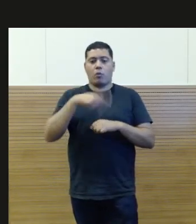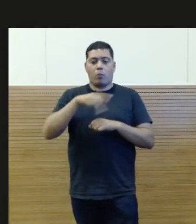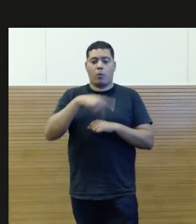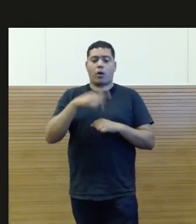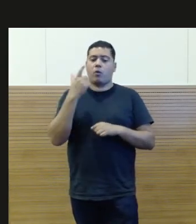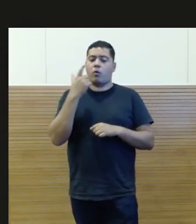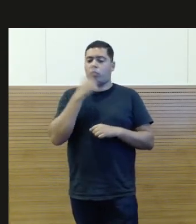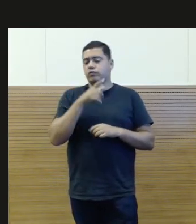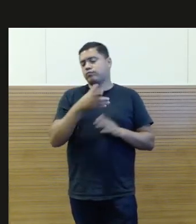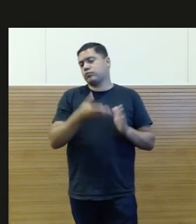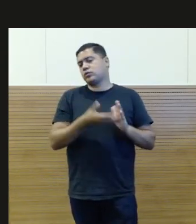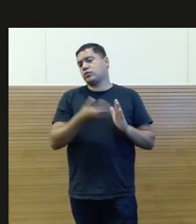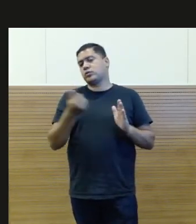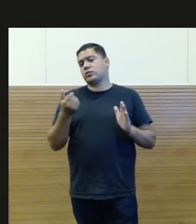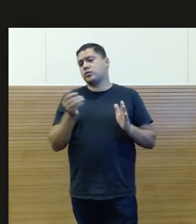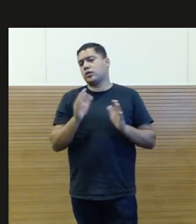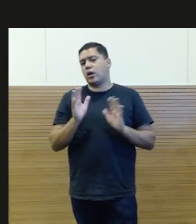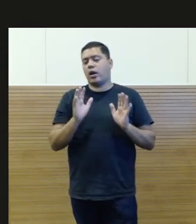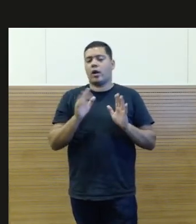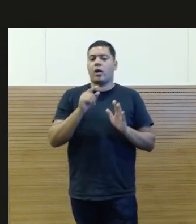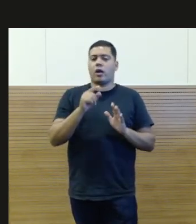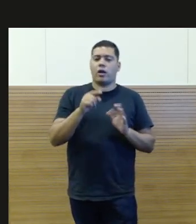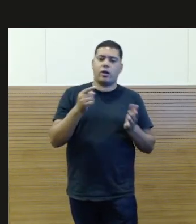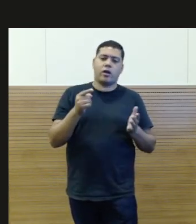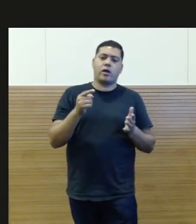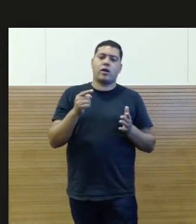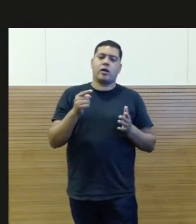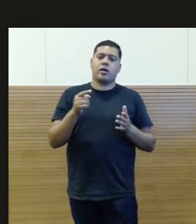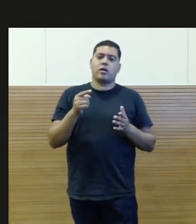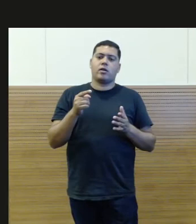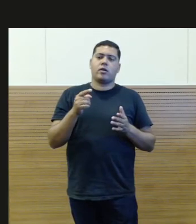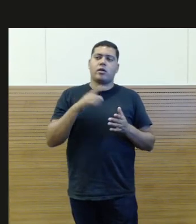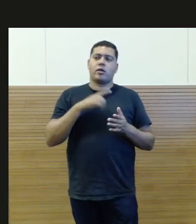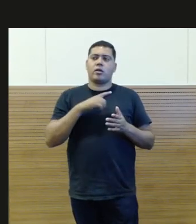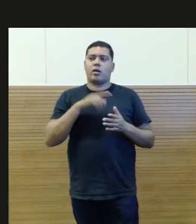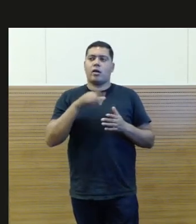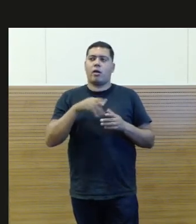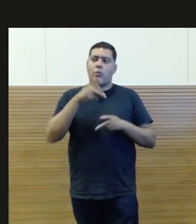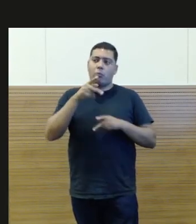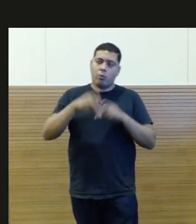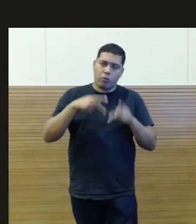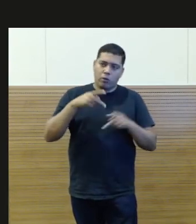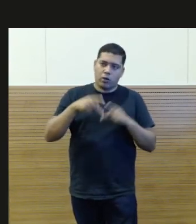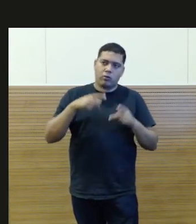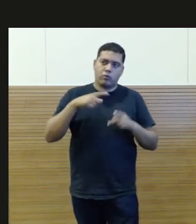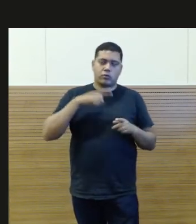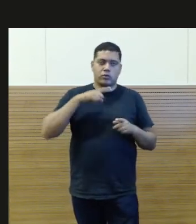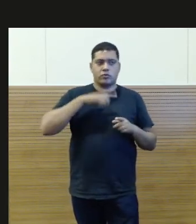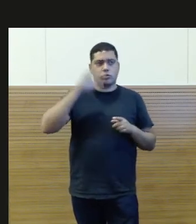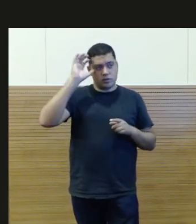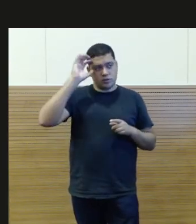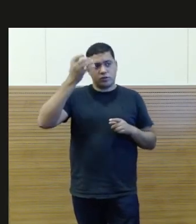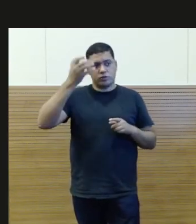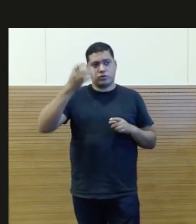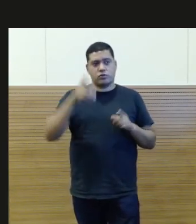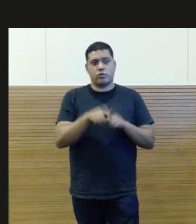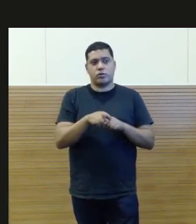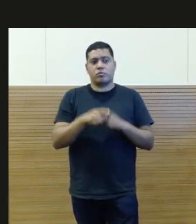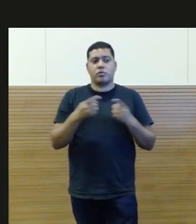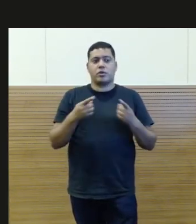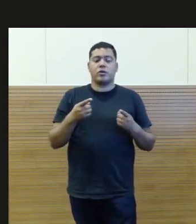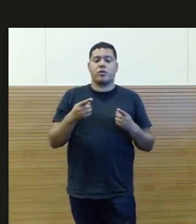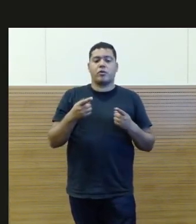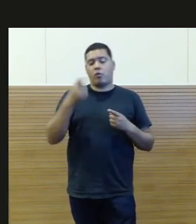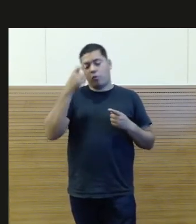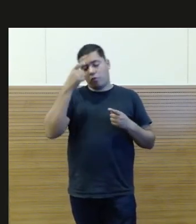possam eliminar aqueles elementos persuasivos que levam a população a tomar decisões de forma, inclusive,